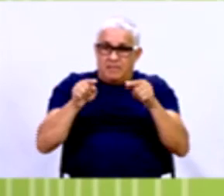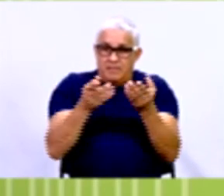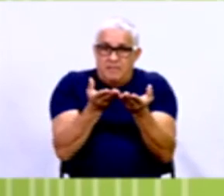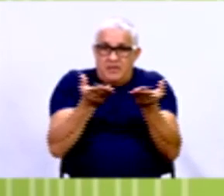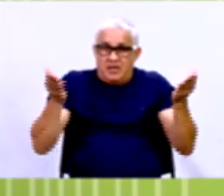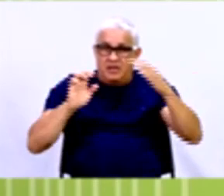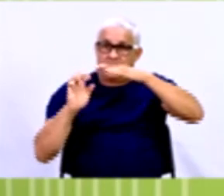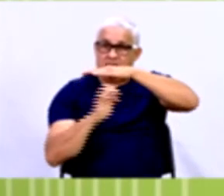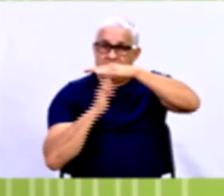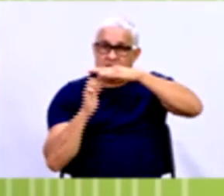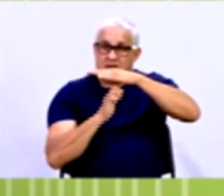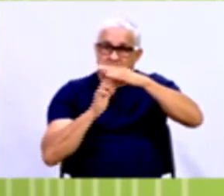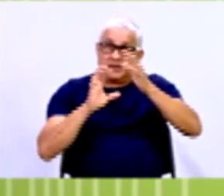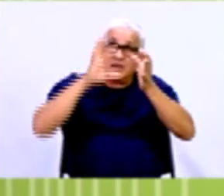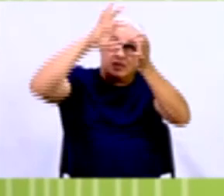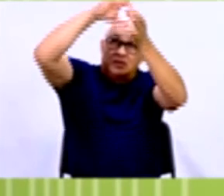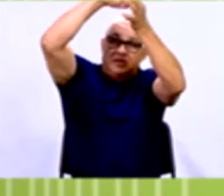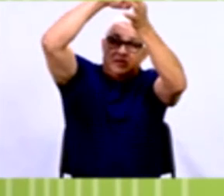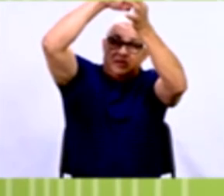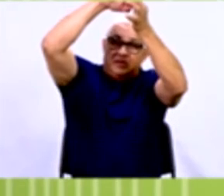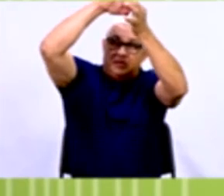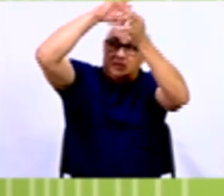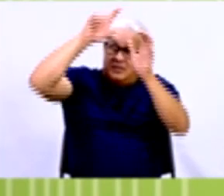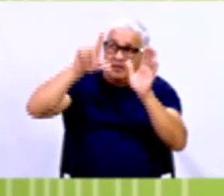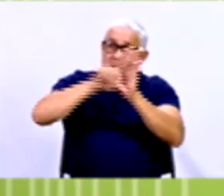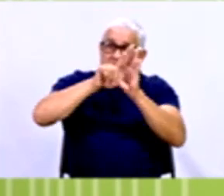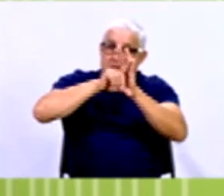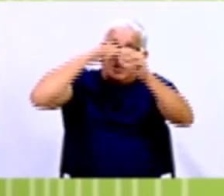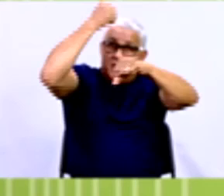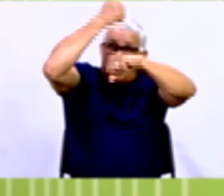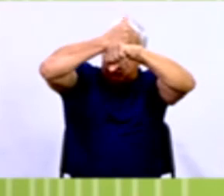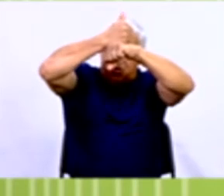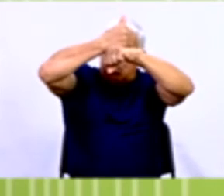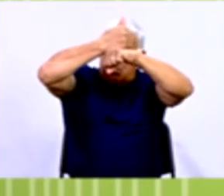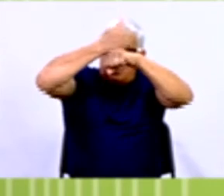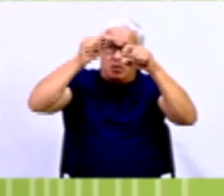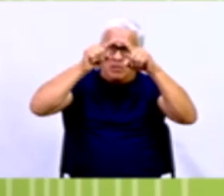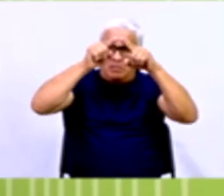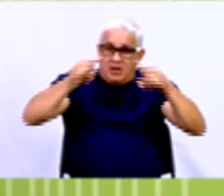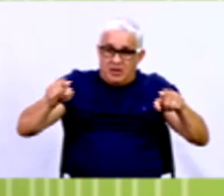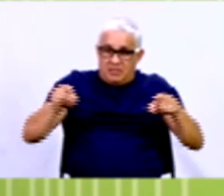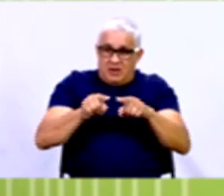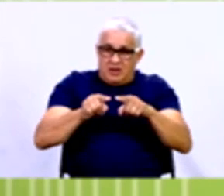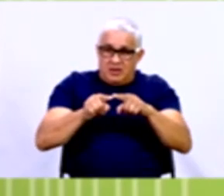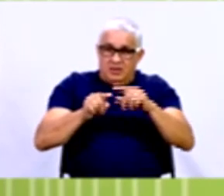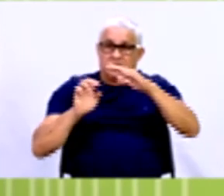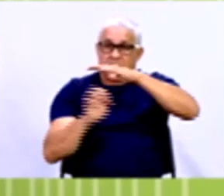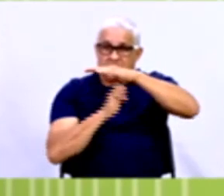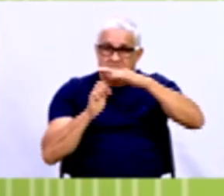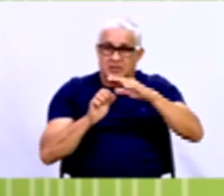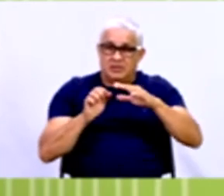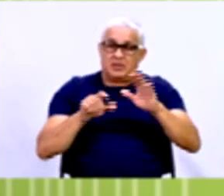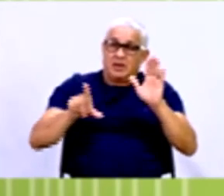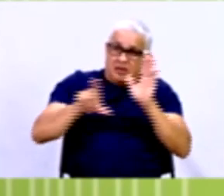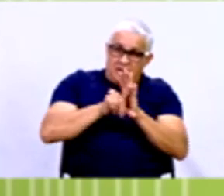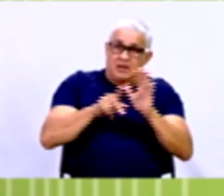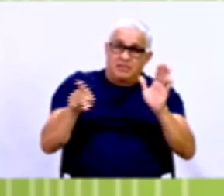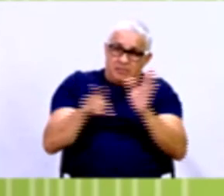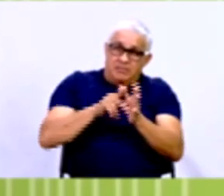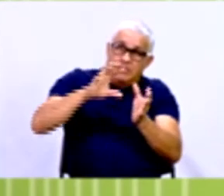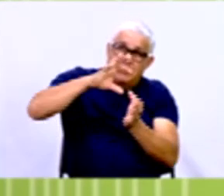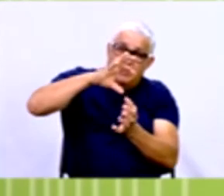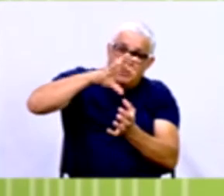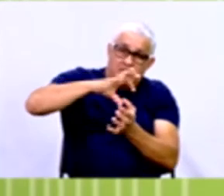ela tem que estar vinculada a essas leis máximas, essa carta magna, né, de prevenção de acidentes. Ela tem que estar vinculada, ela não